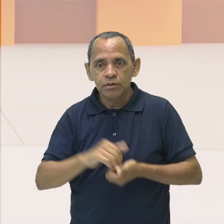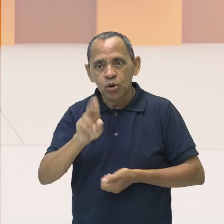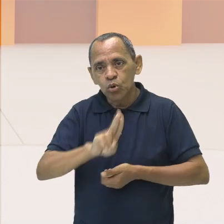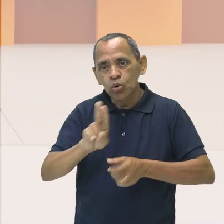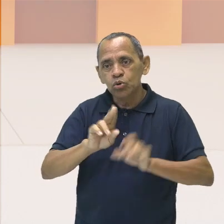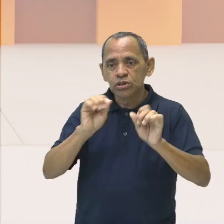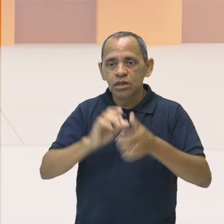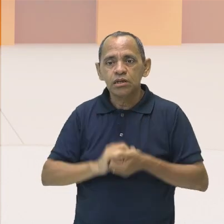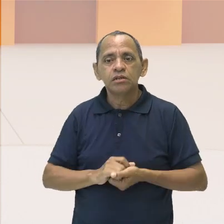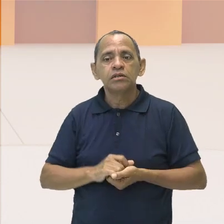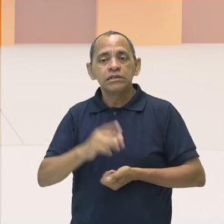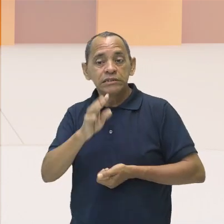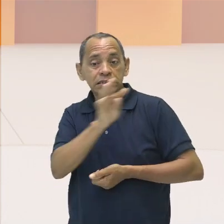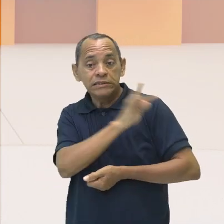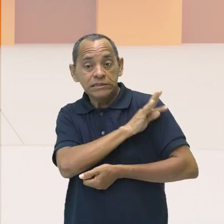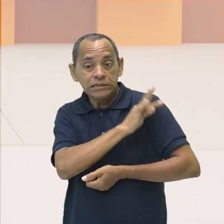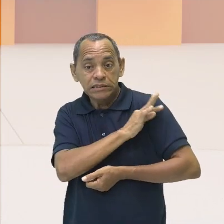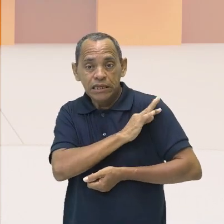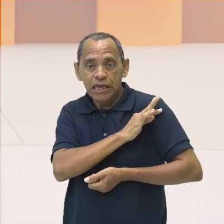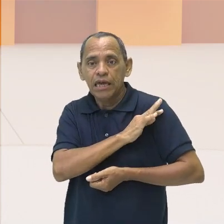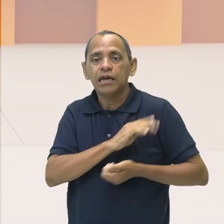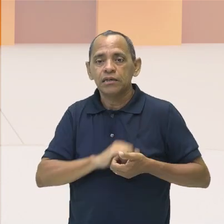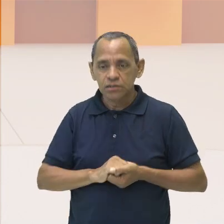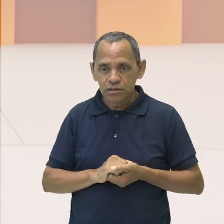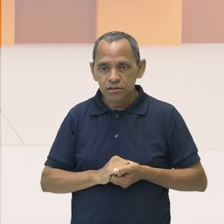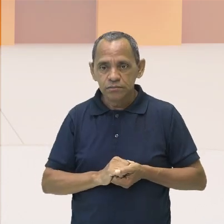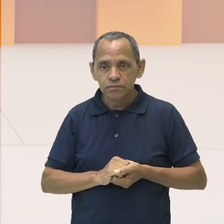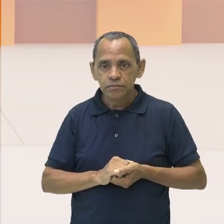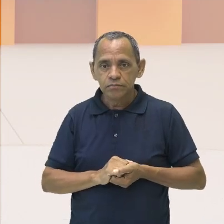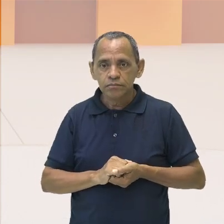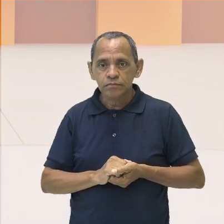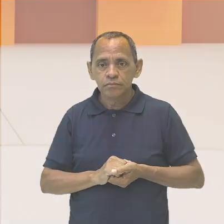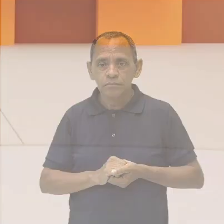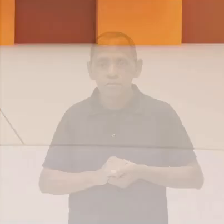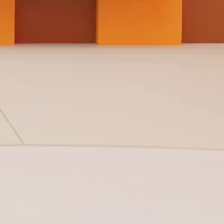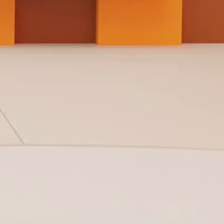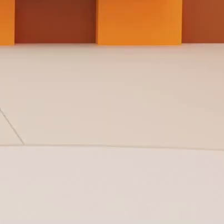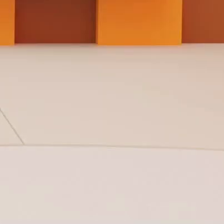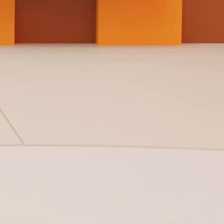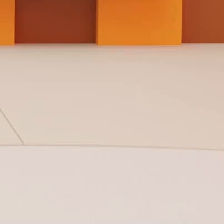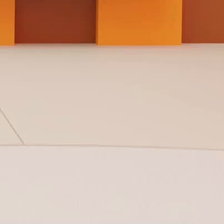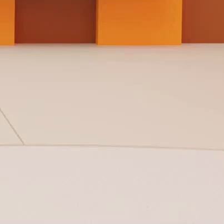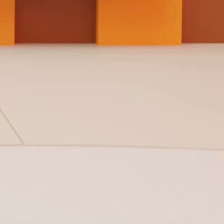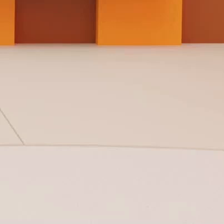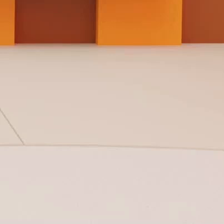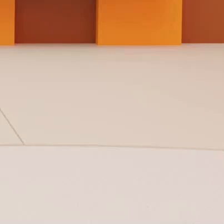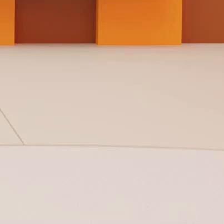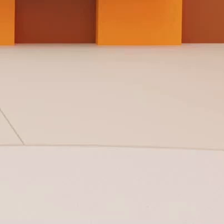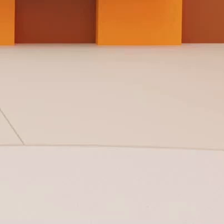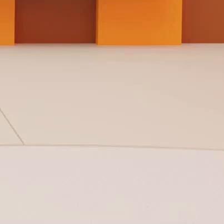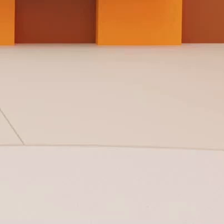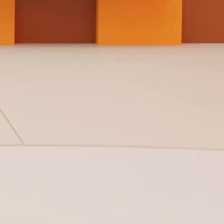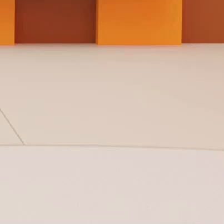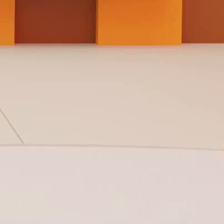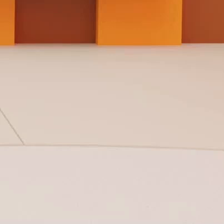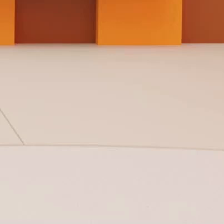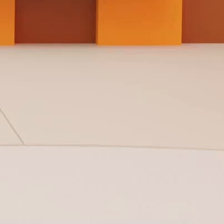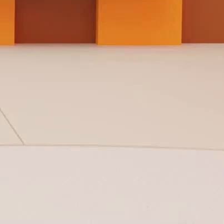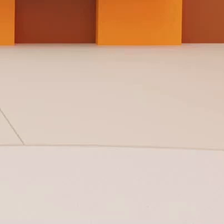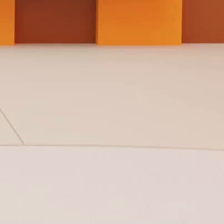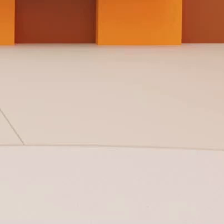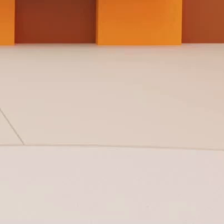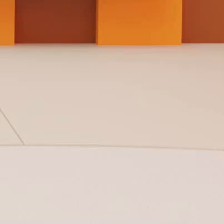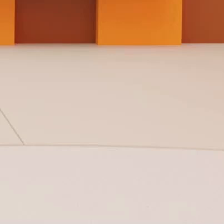técnicas rudimentares, que vai ocasionar o assoreamento de rios e a contaminação por